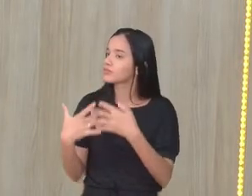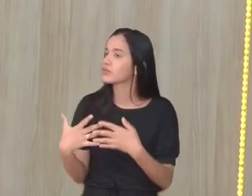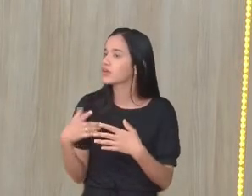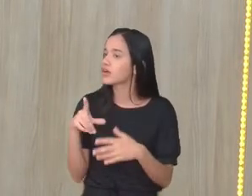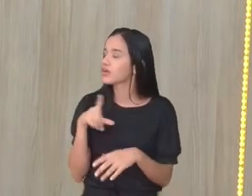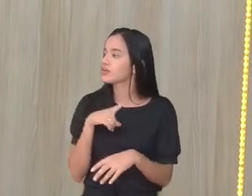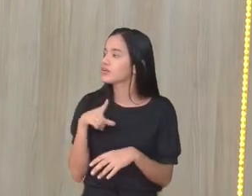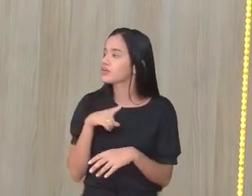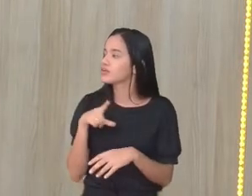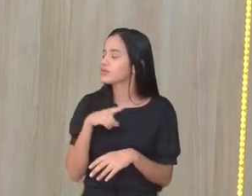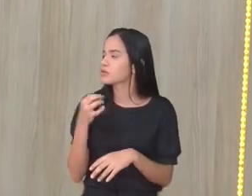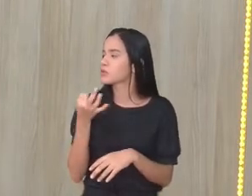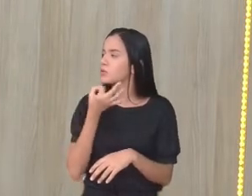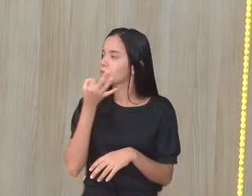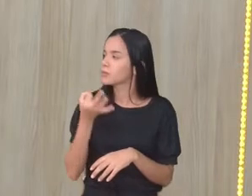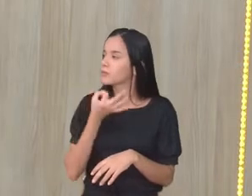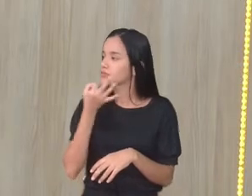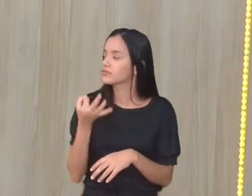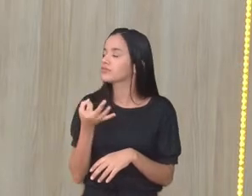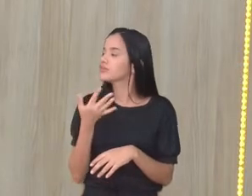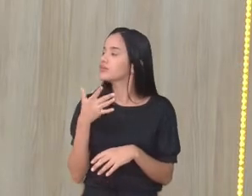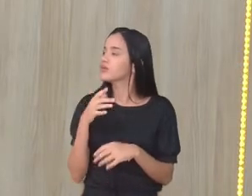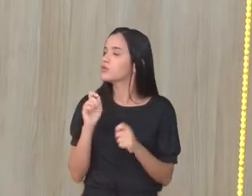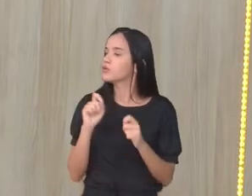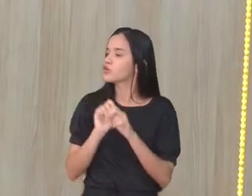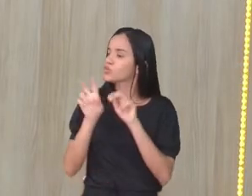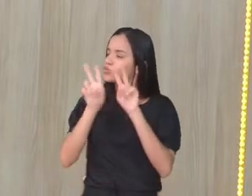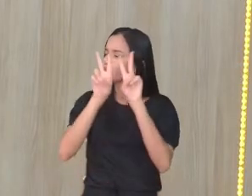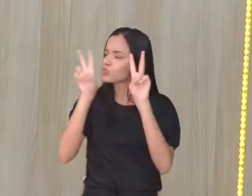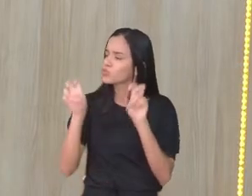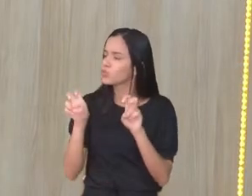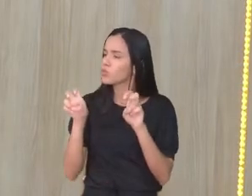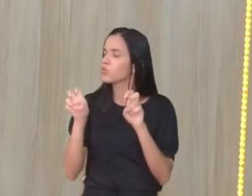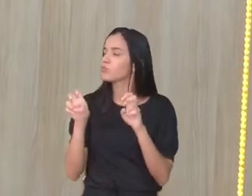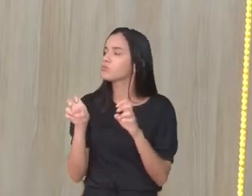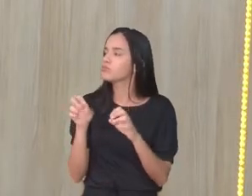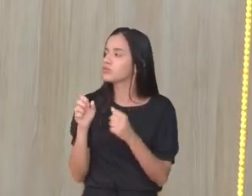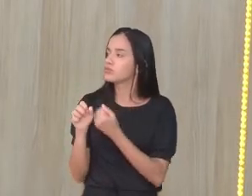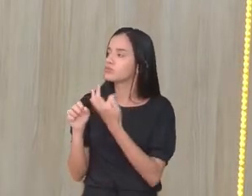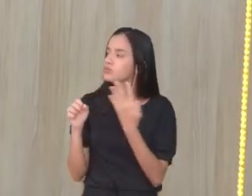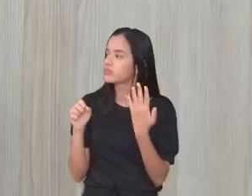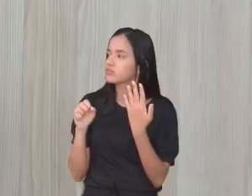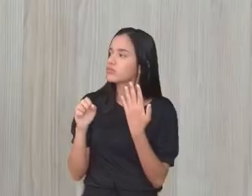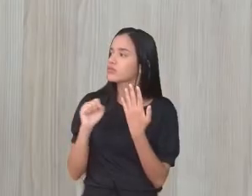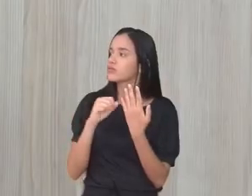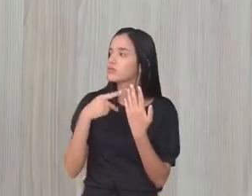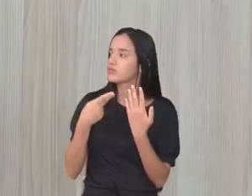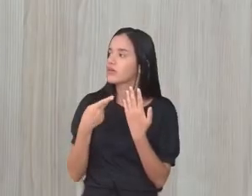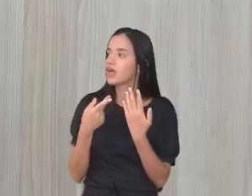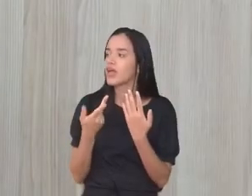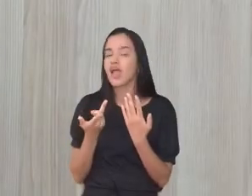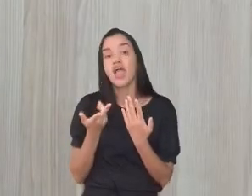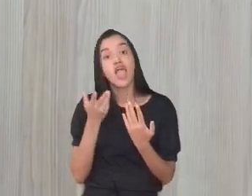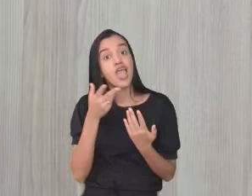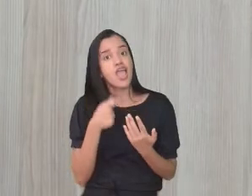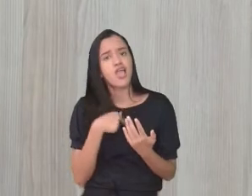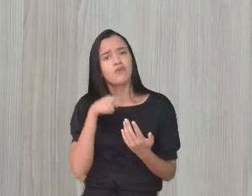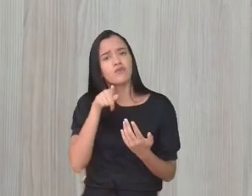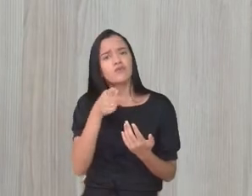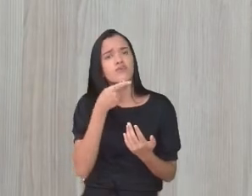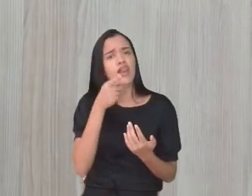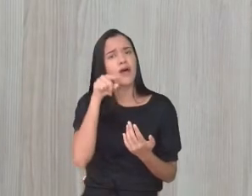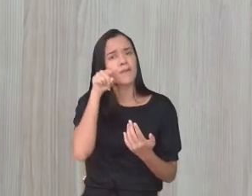alguma consideração aí a fazer sobre essas propriedades. Eu vou falar para você,